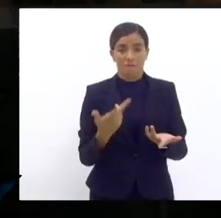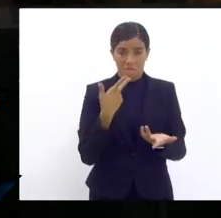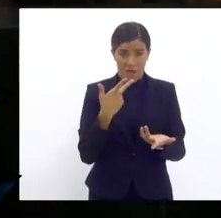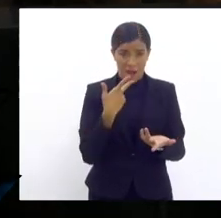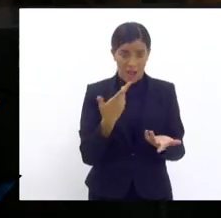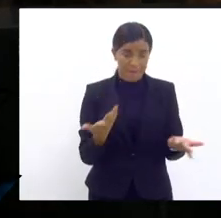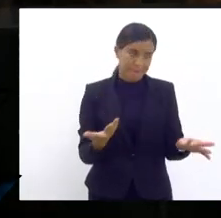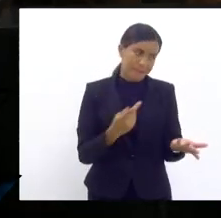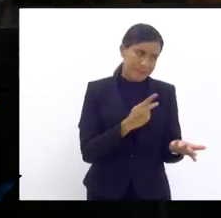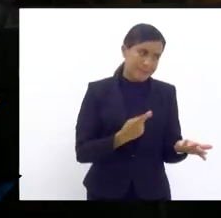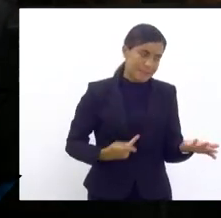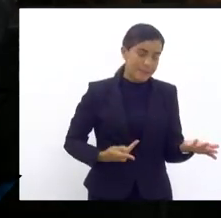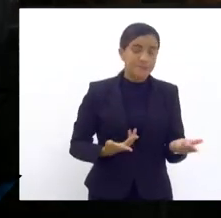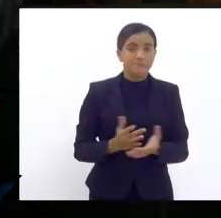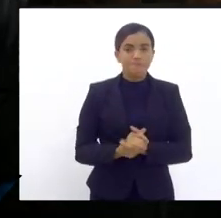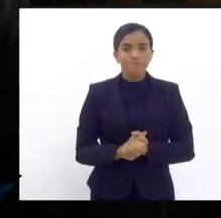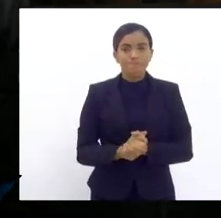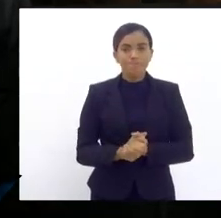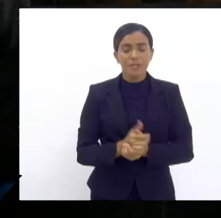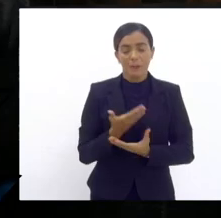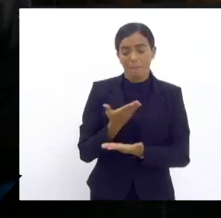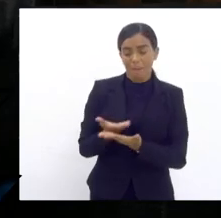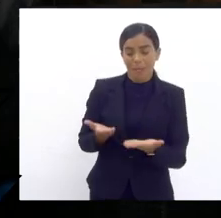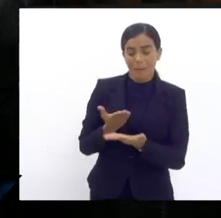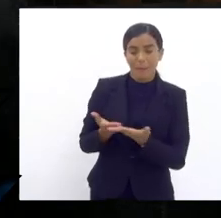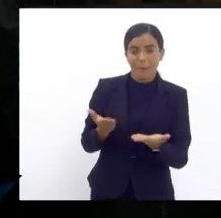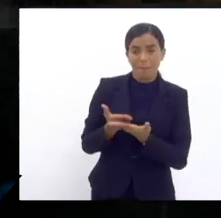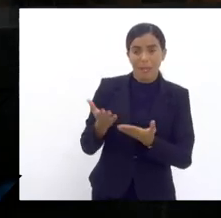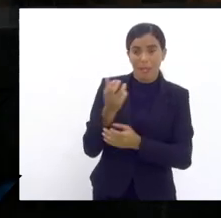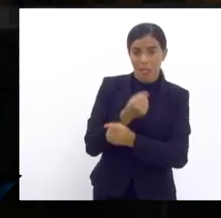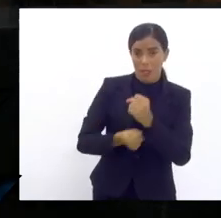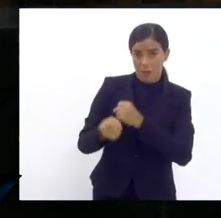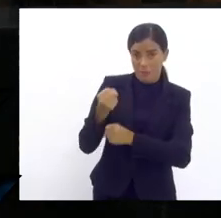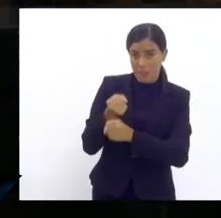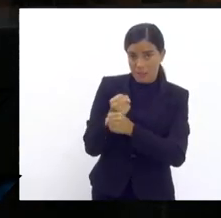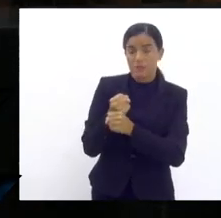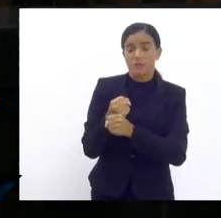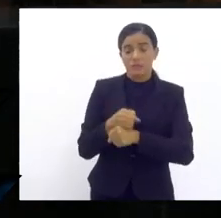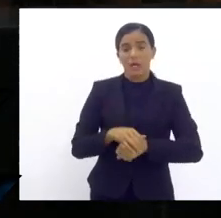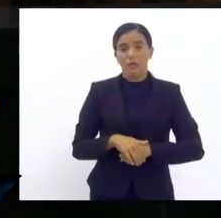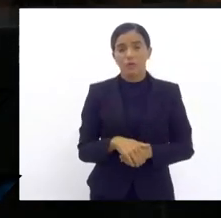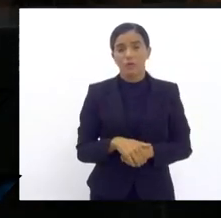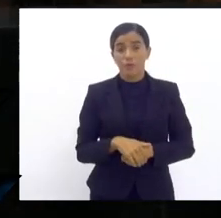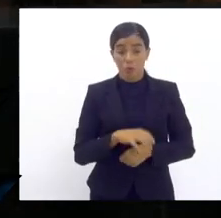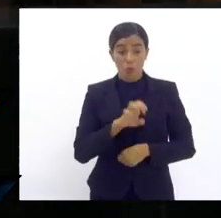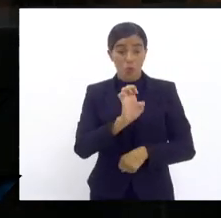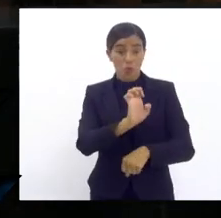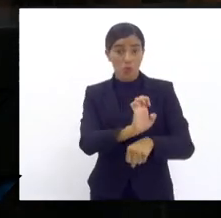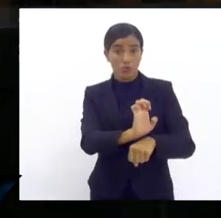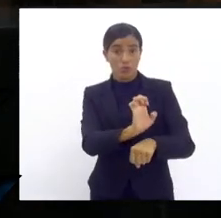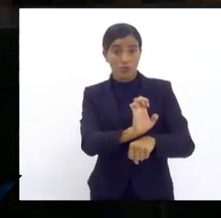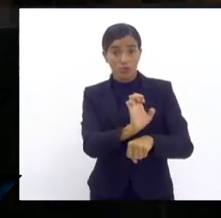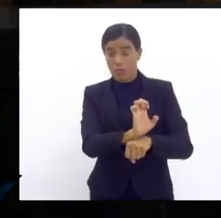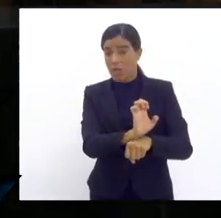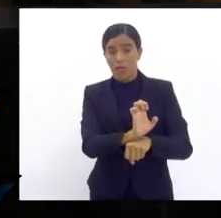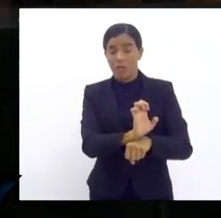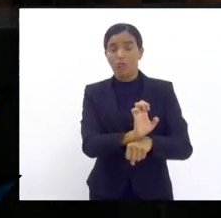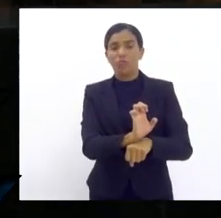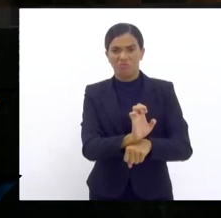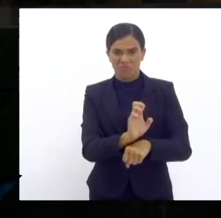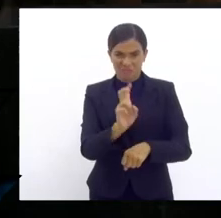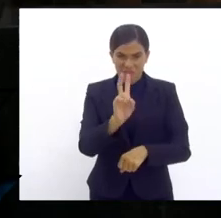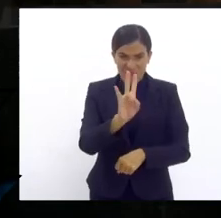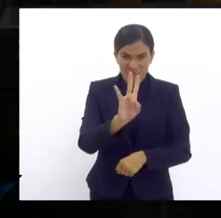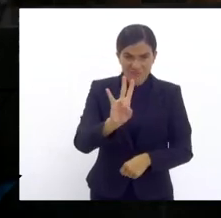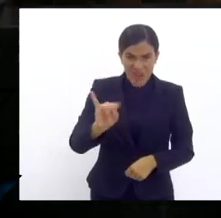senhor presidente que das perdas do ano passado o estado vai